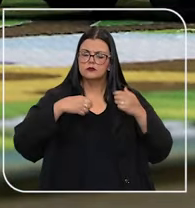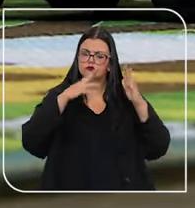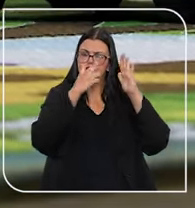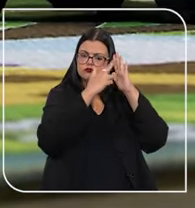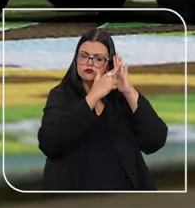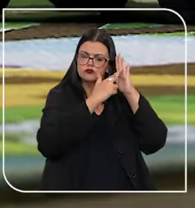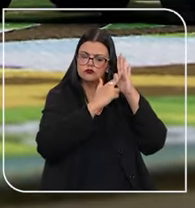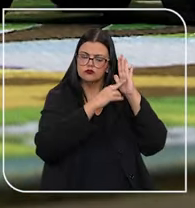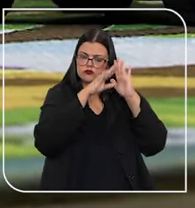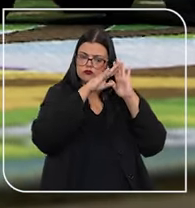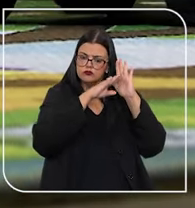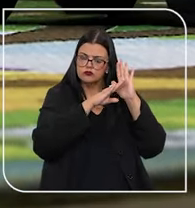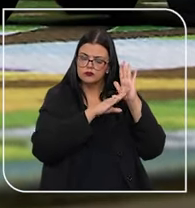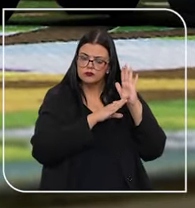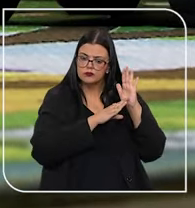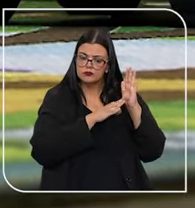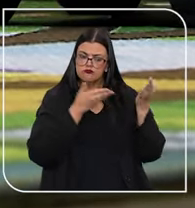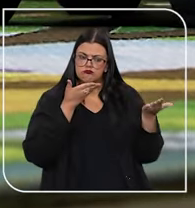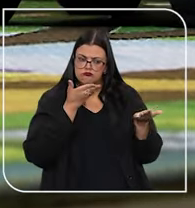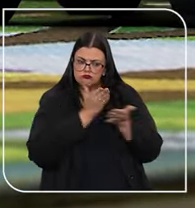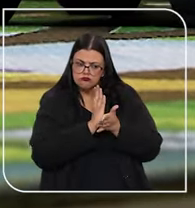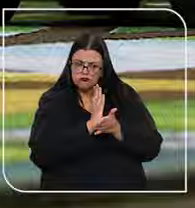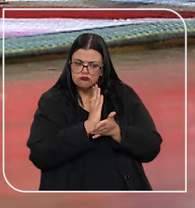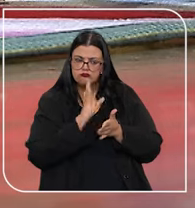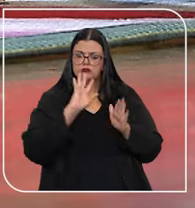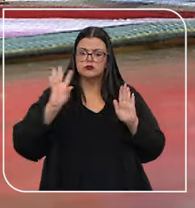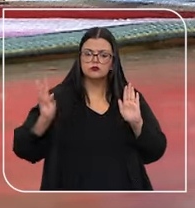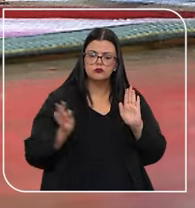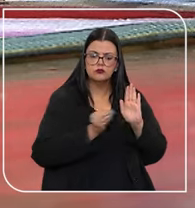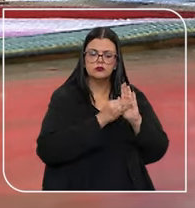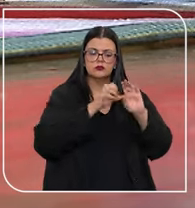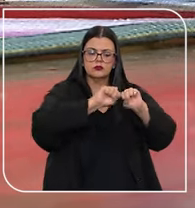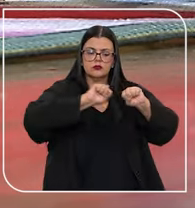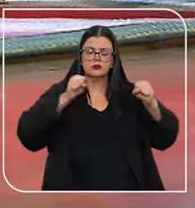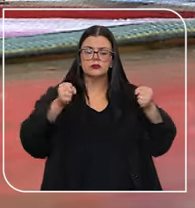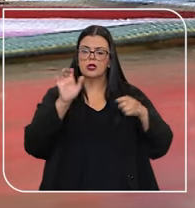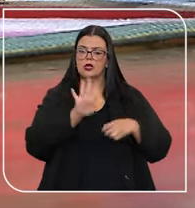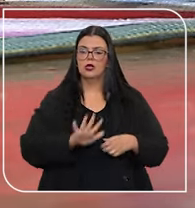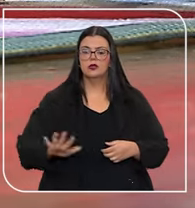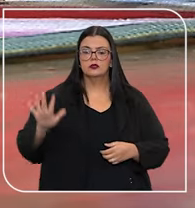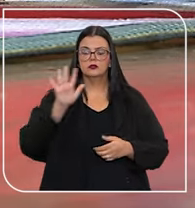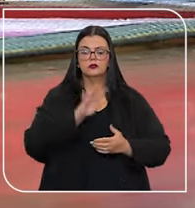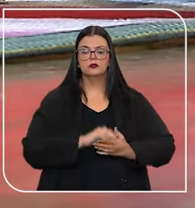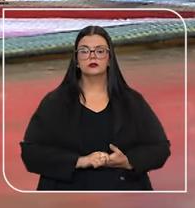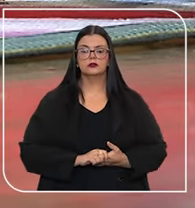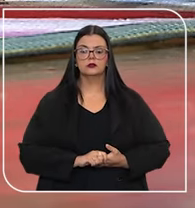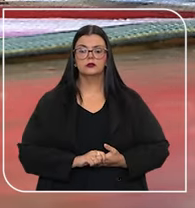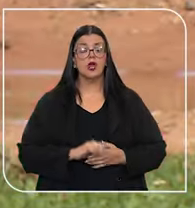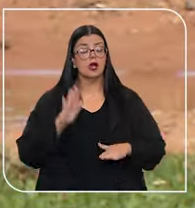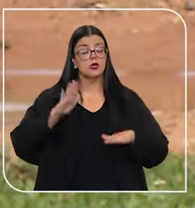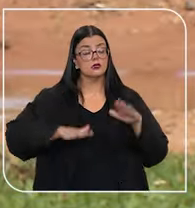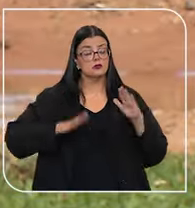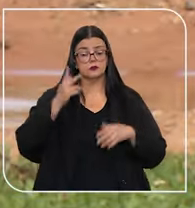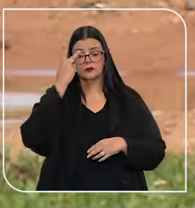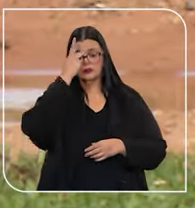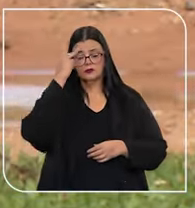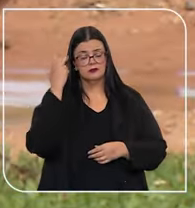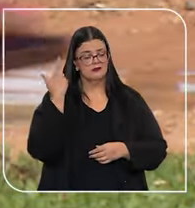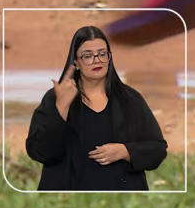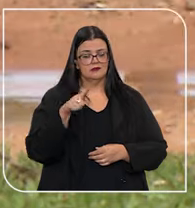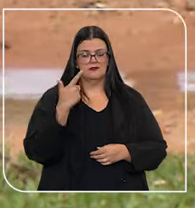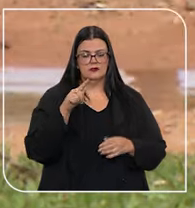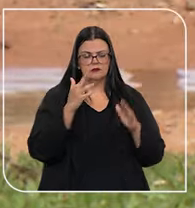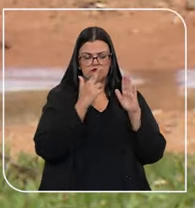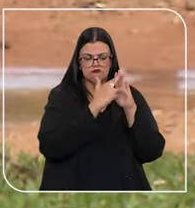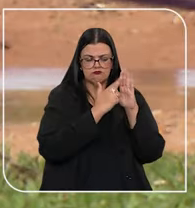orientado a seguir um passo a passo até ser habilitado E ter os dados inseridos no Sistema Nacional mas nem todas